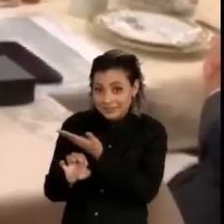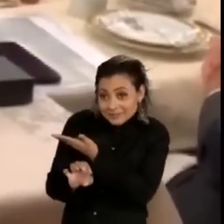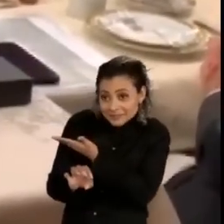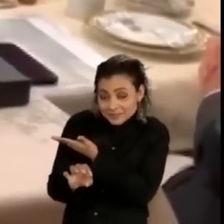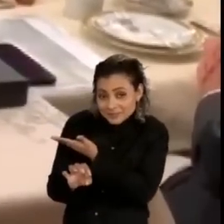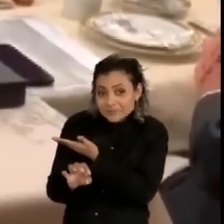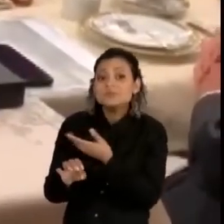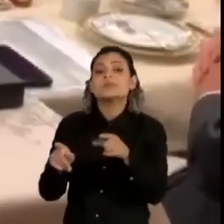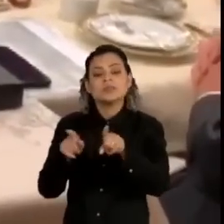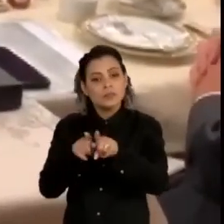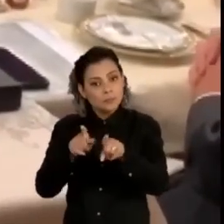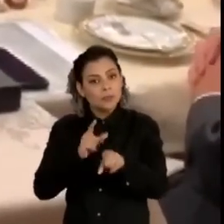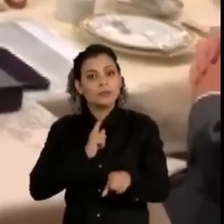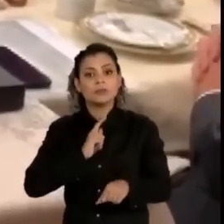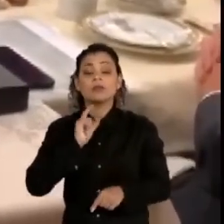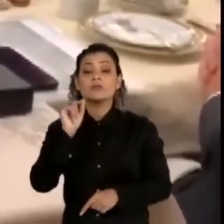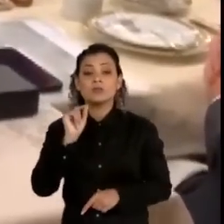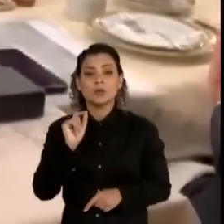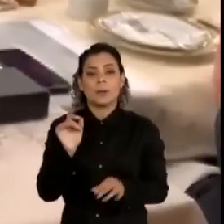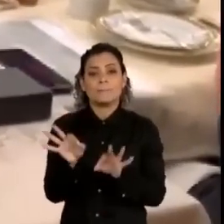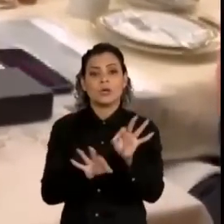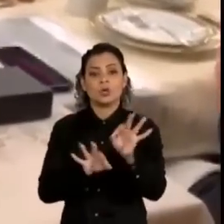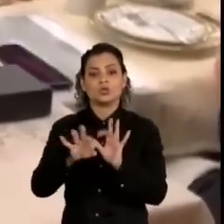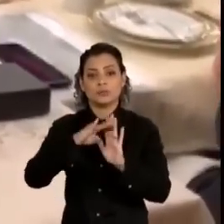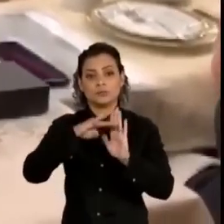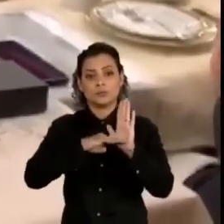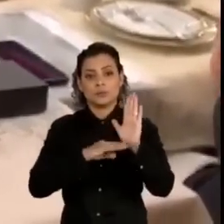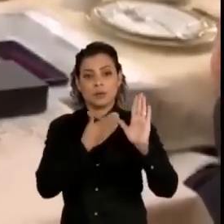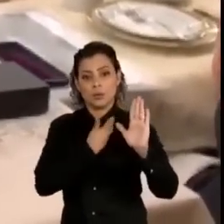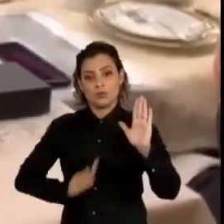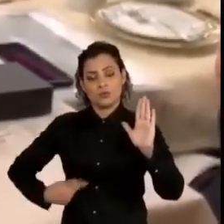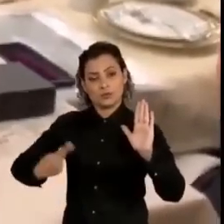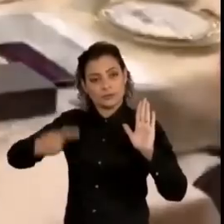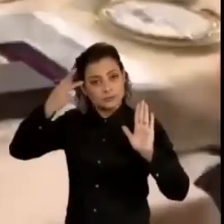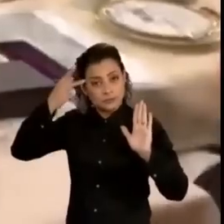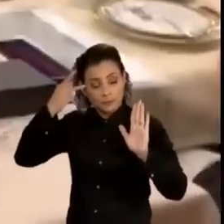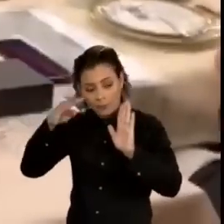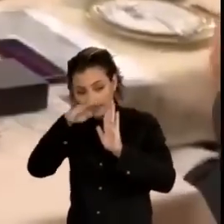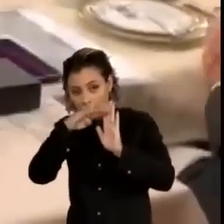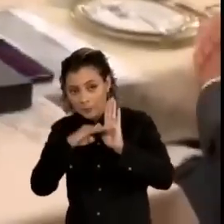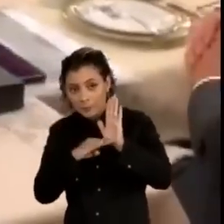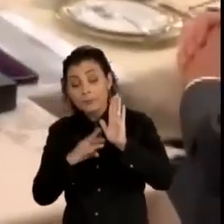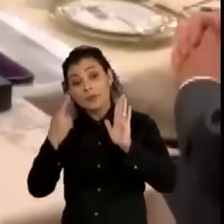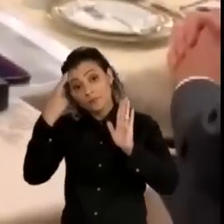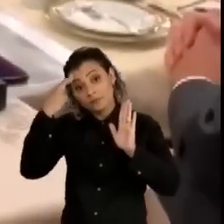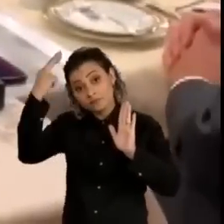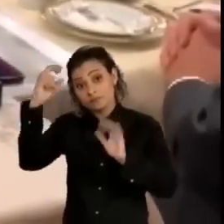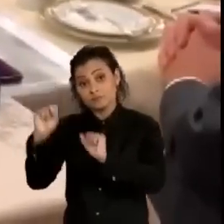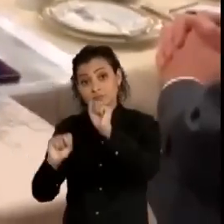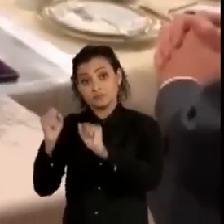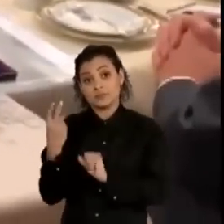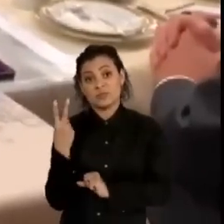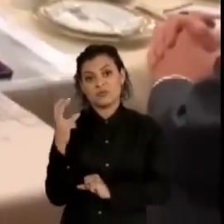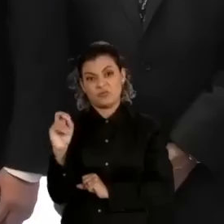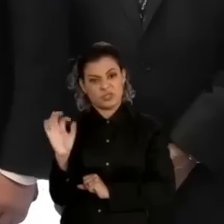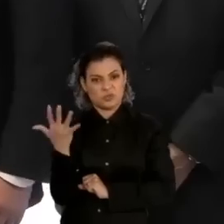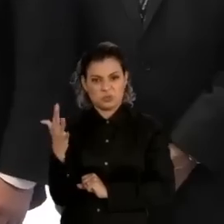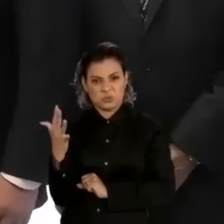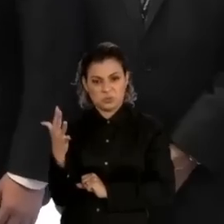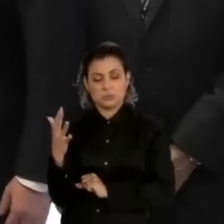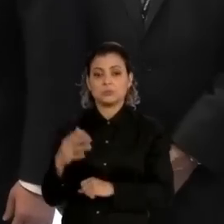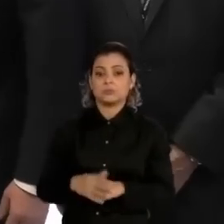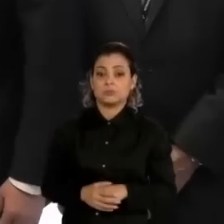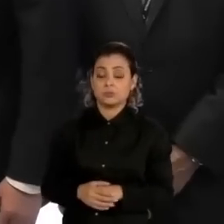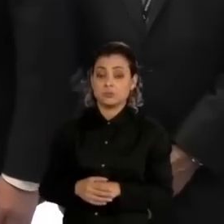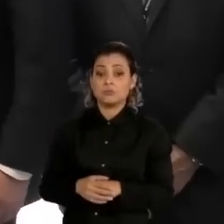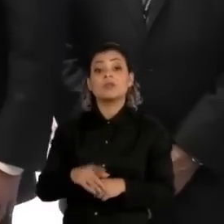apresentaram os planos de desestatização do governo de São Paulo a cerca de 20 investidores japoneses.